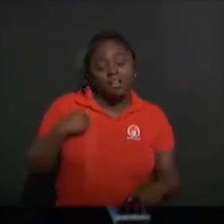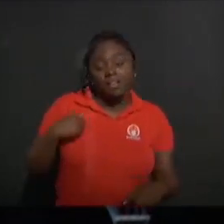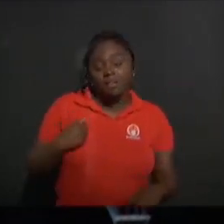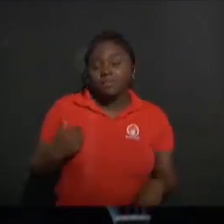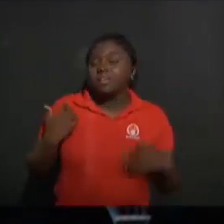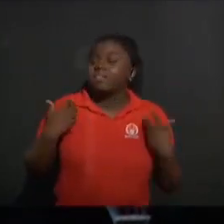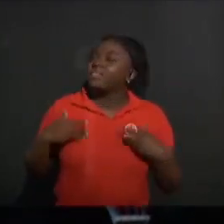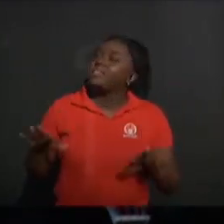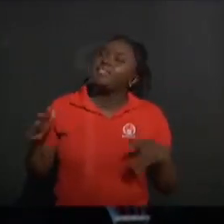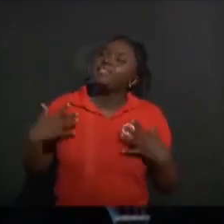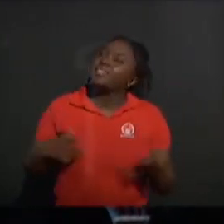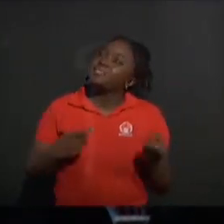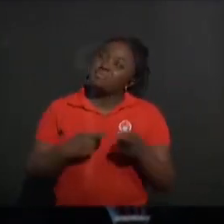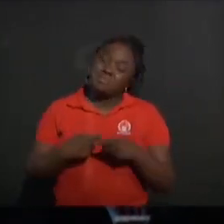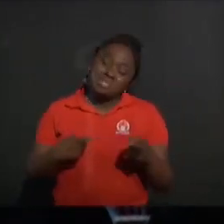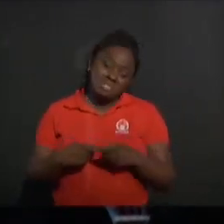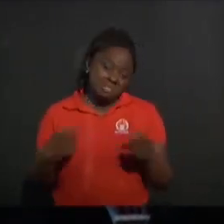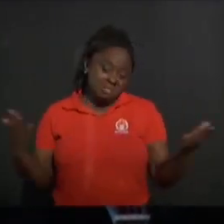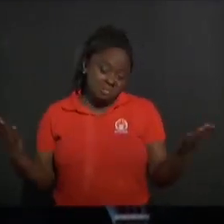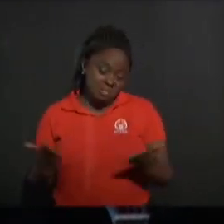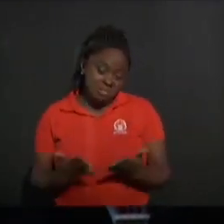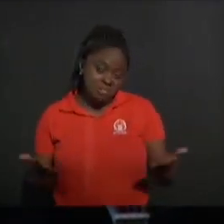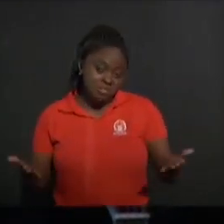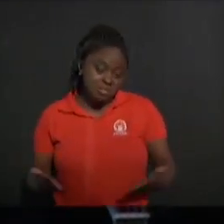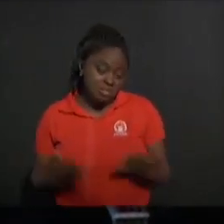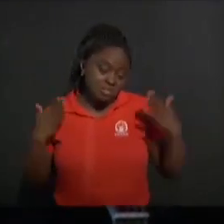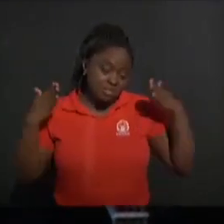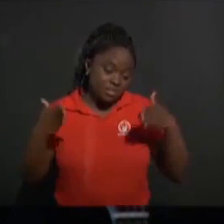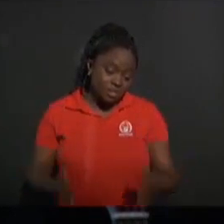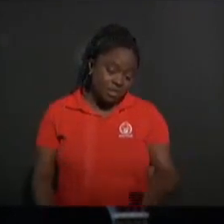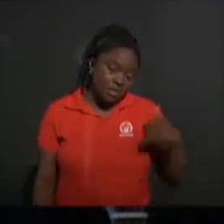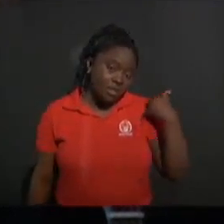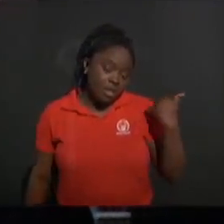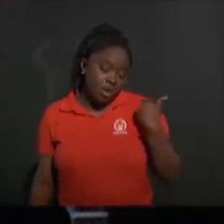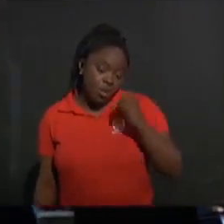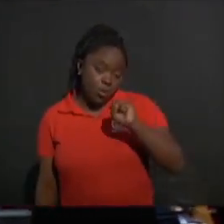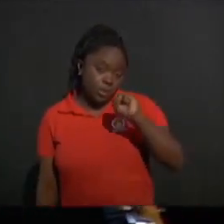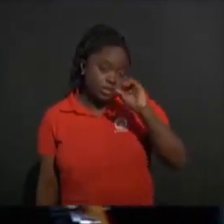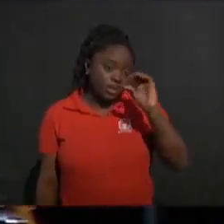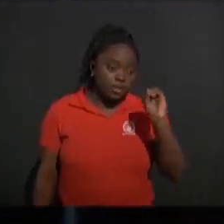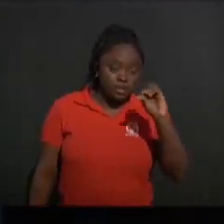falo, ih, medicina hoje, meu filho. Eu vou chegar aos 80, 90, bom.